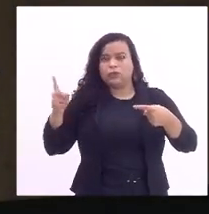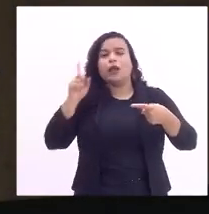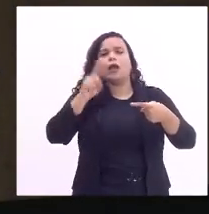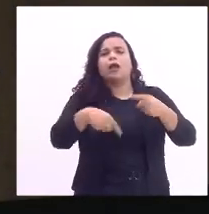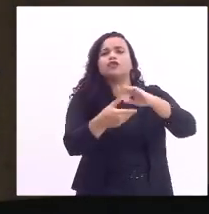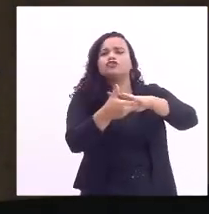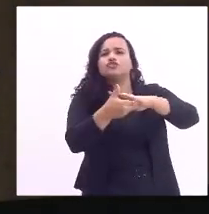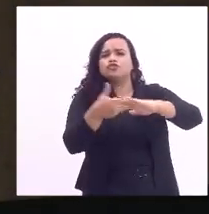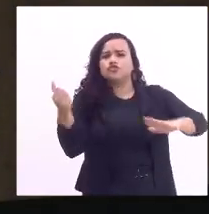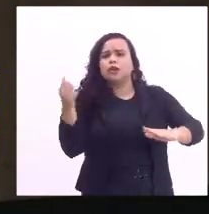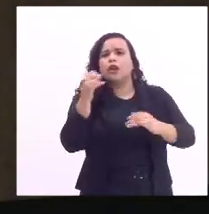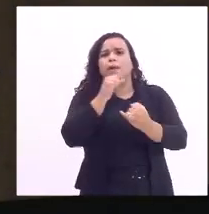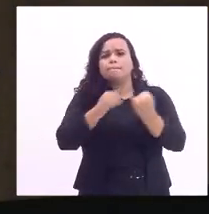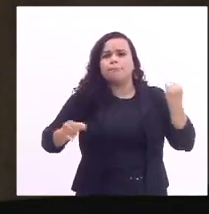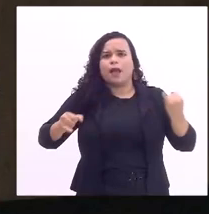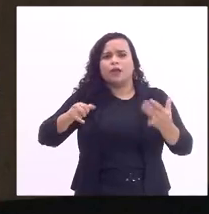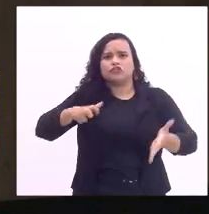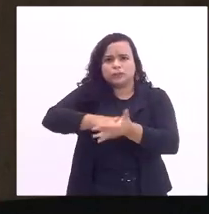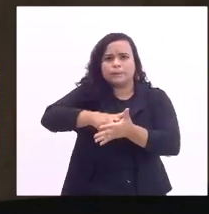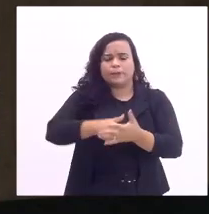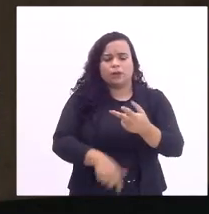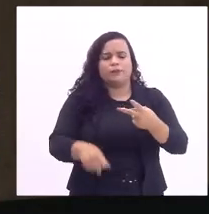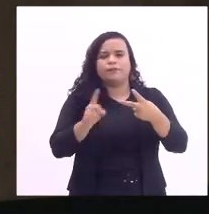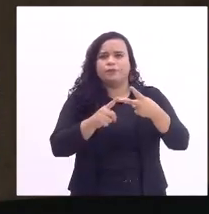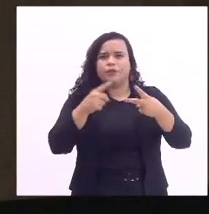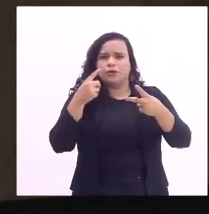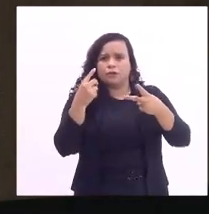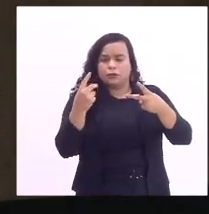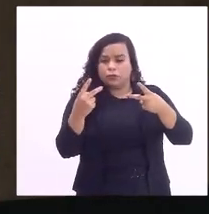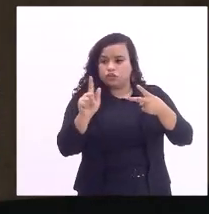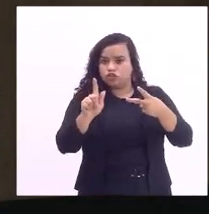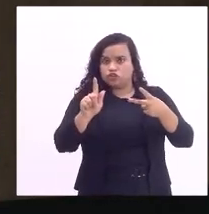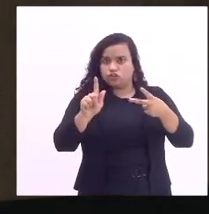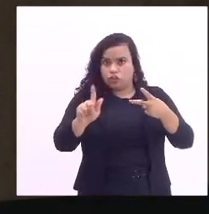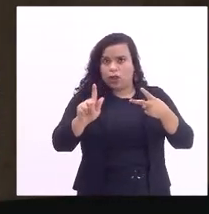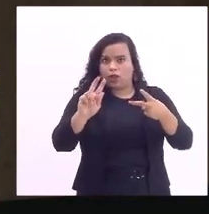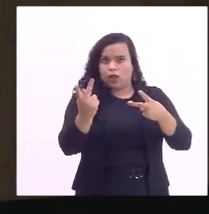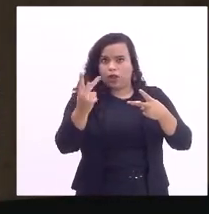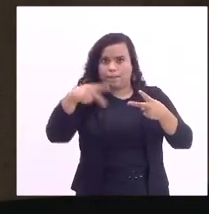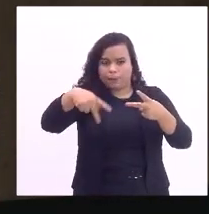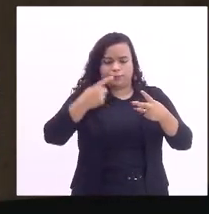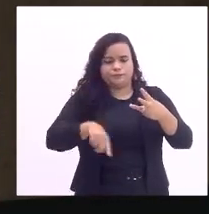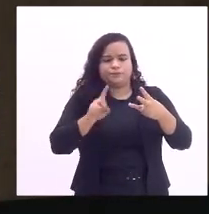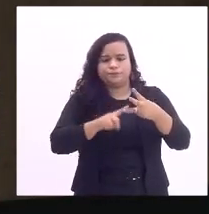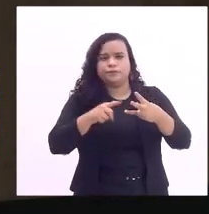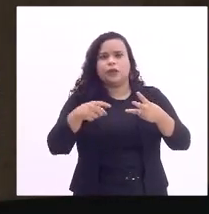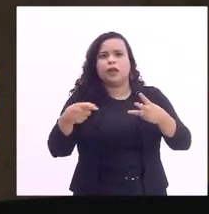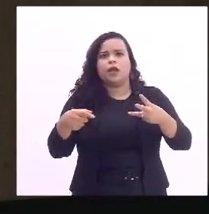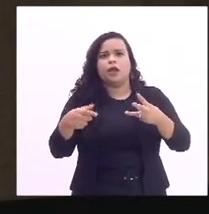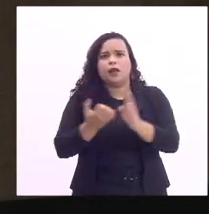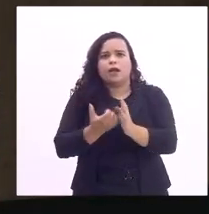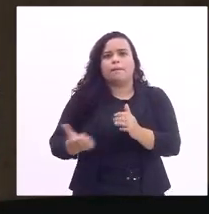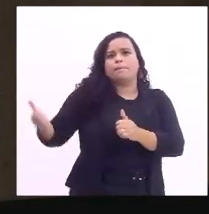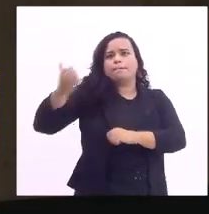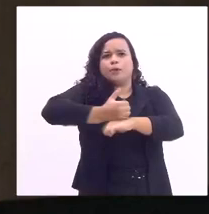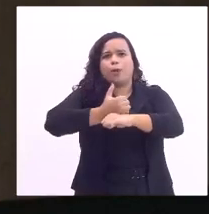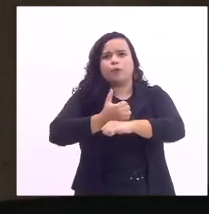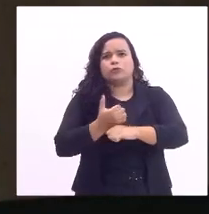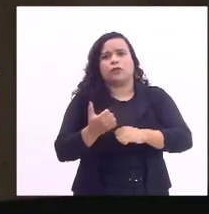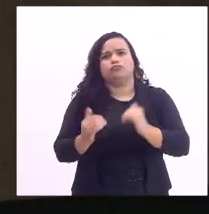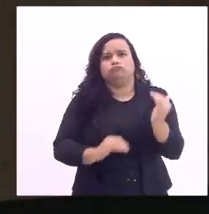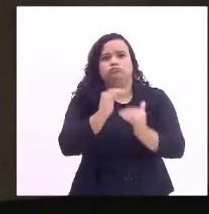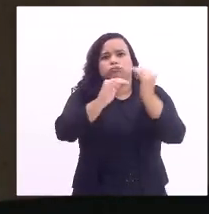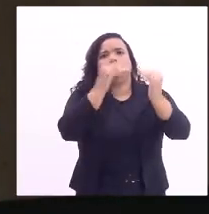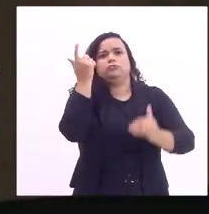retirar a parte disciplinar, o segundo da GHP e o terceiro da promoção. sendo majoritariamente uma promoção